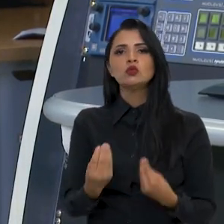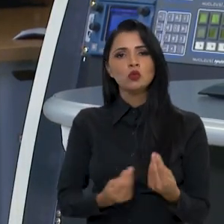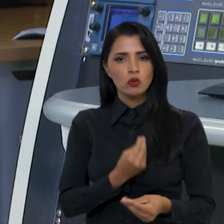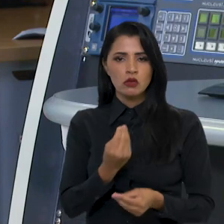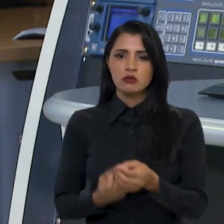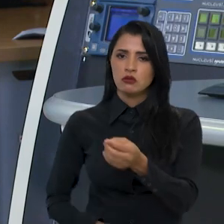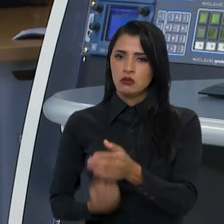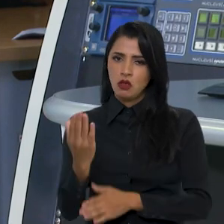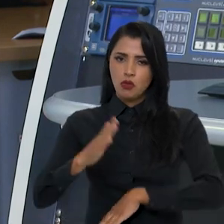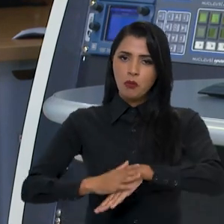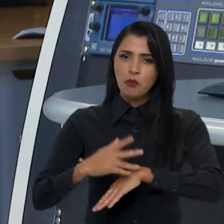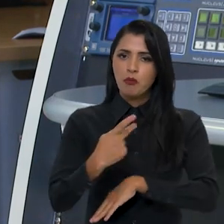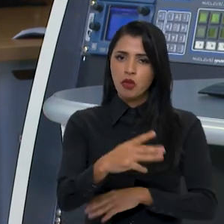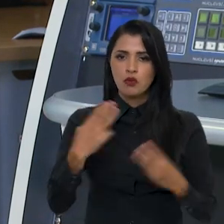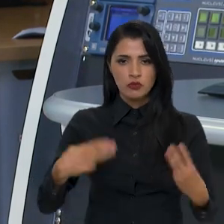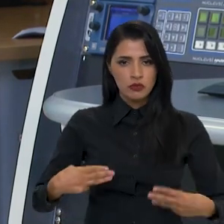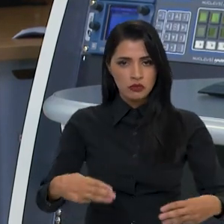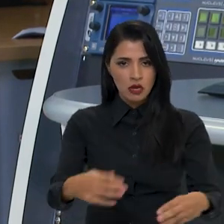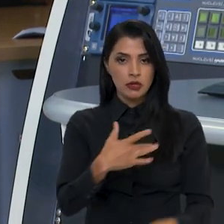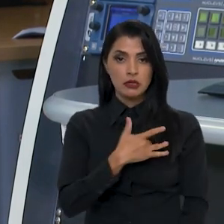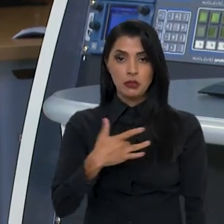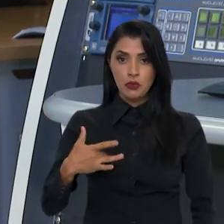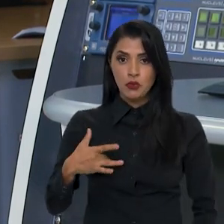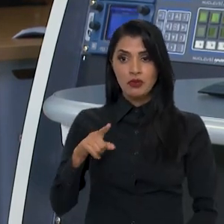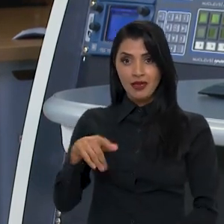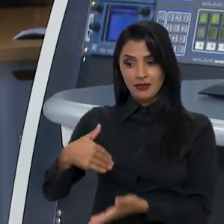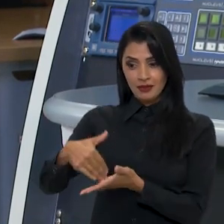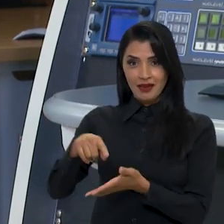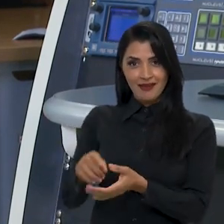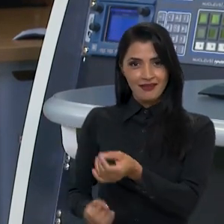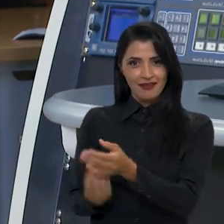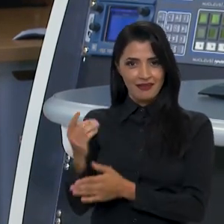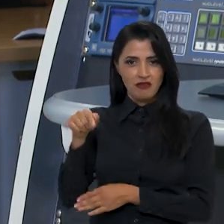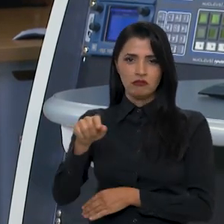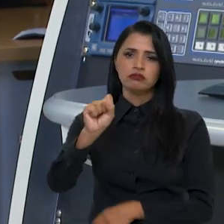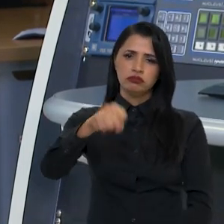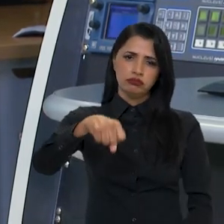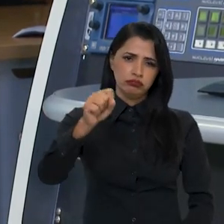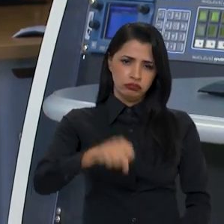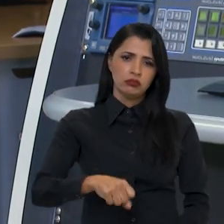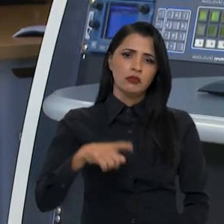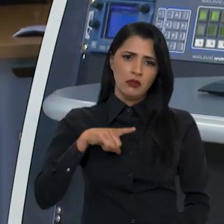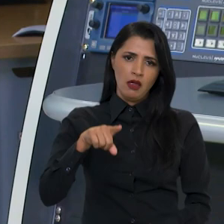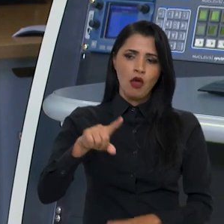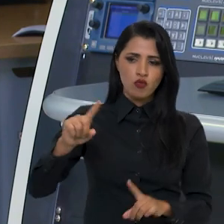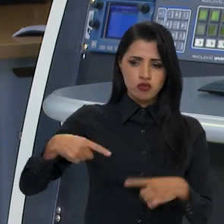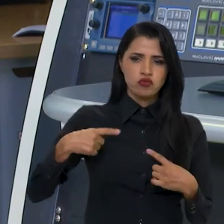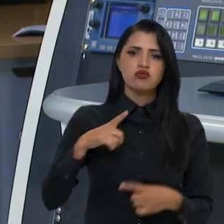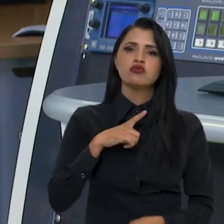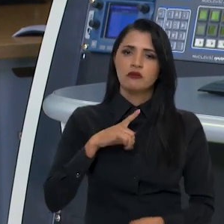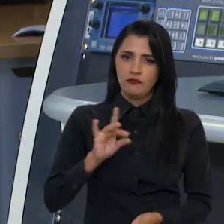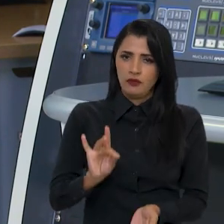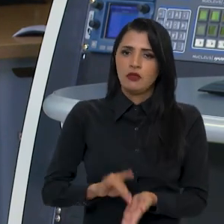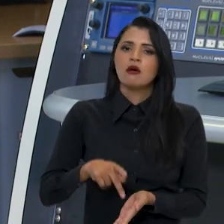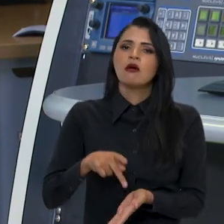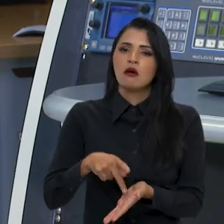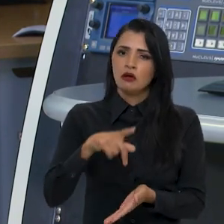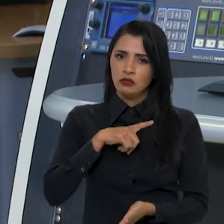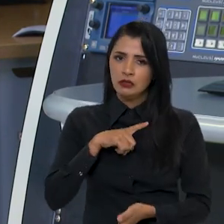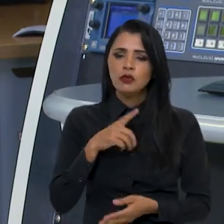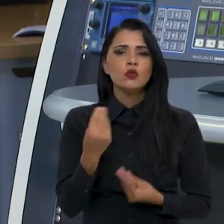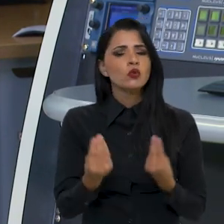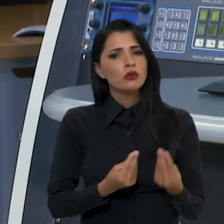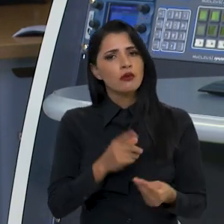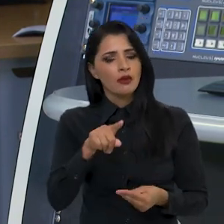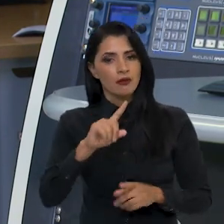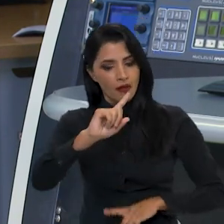ser estabelecidas pelo Ministério da Saúde. E a criação dessa secretaria, sim, de fato traz um desafio grande, que